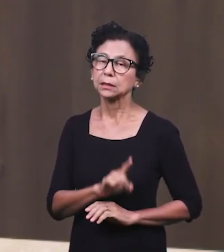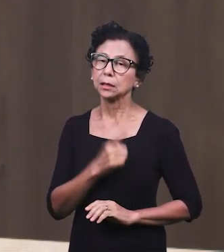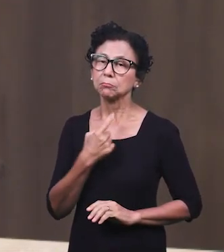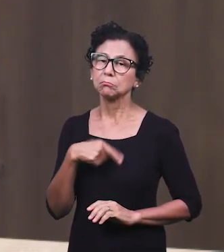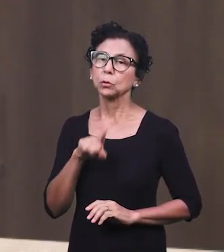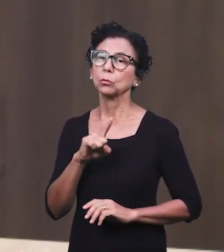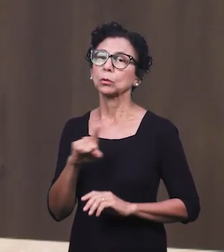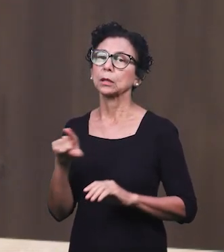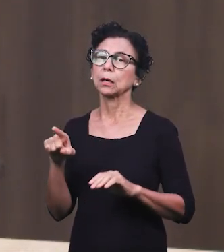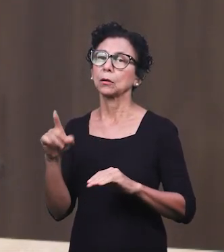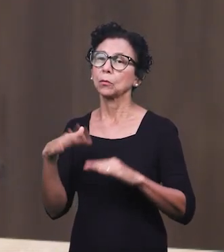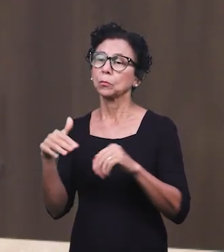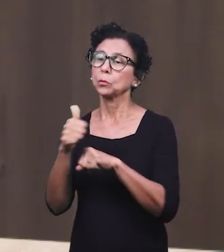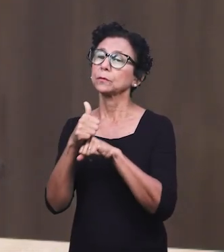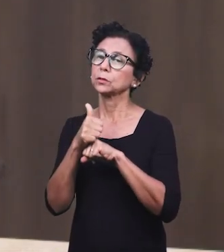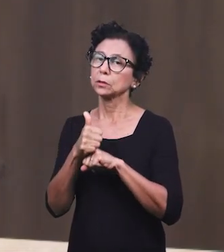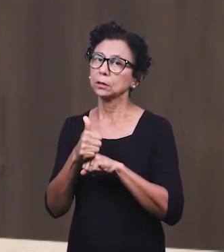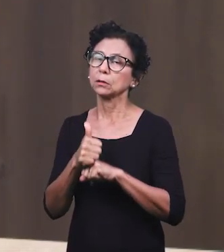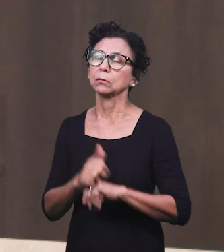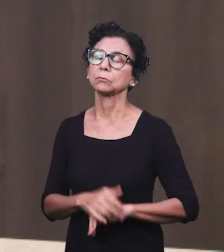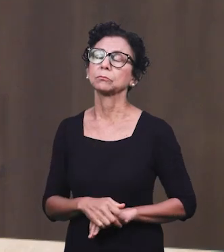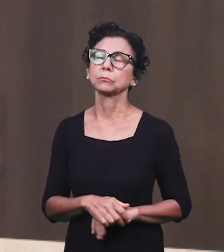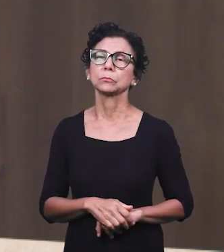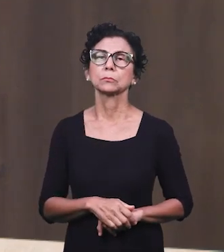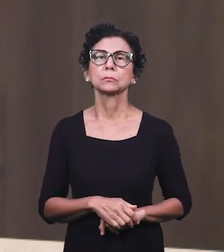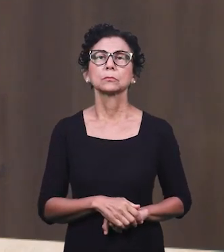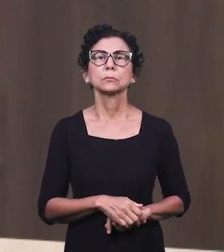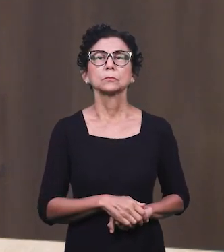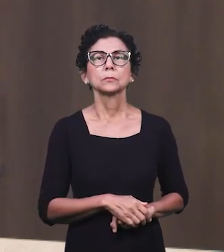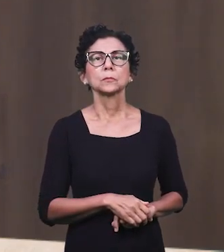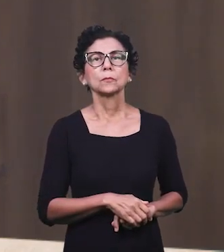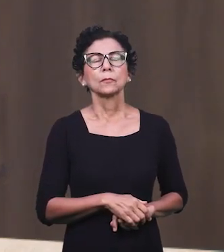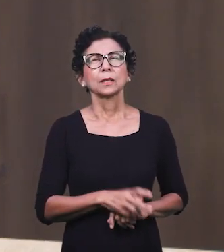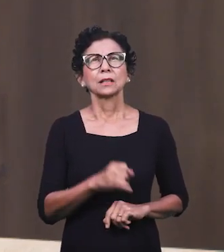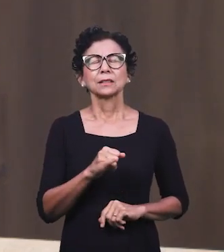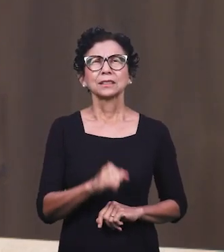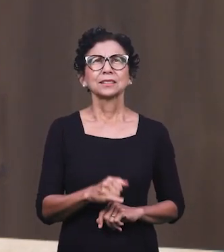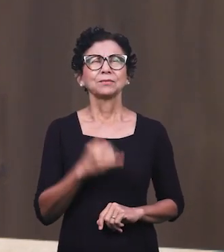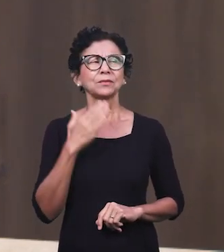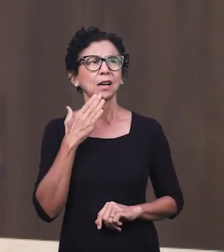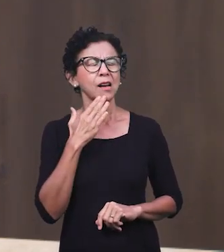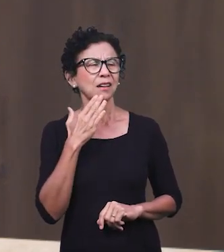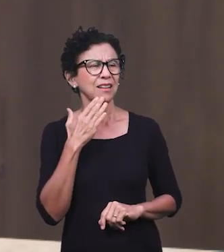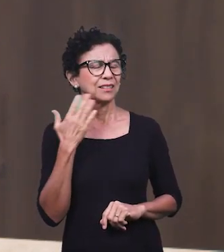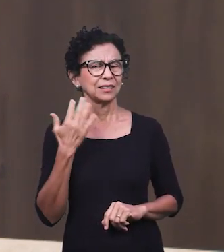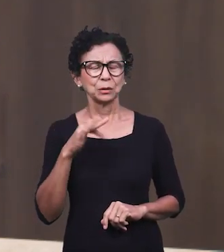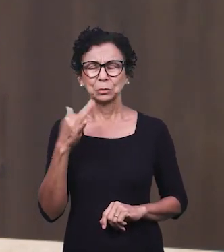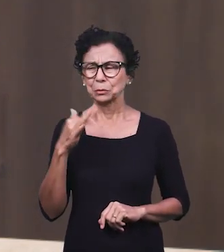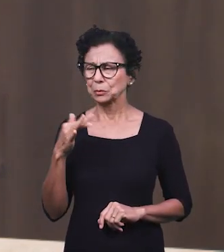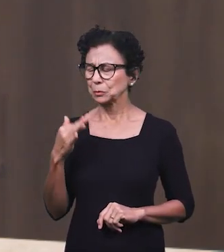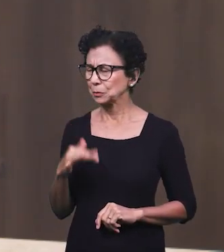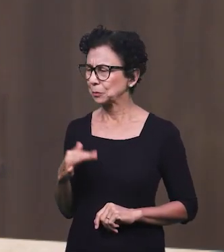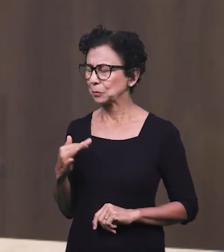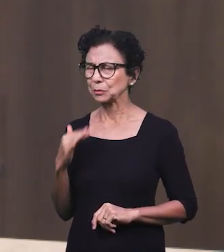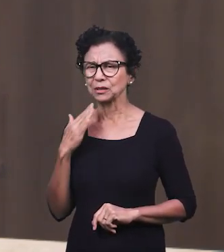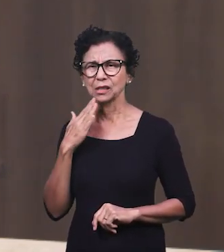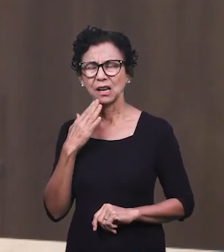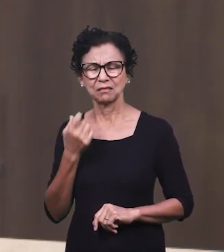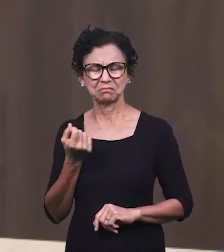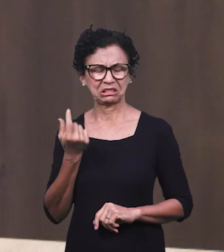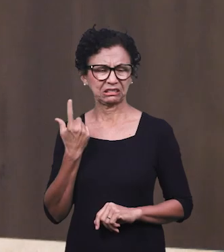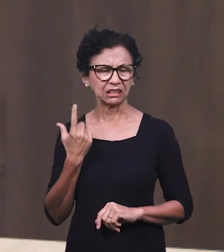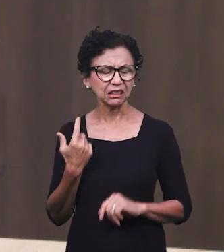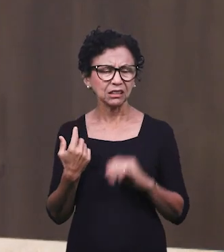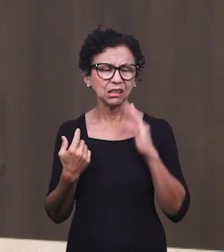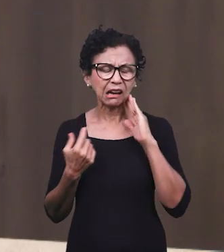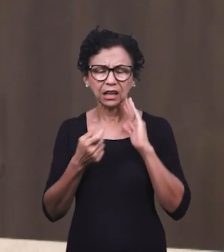da área. E também observar se a prótese ele está sentindo desconforto. Sim. Então é preciso de